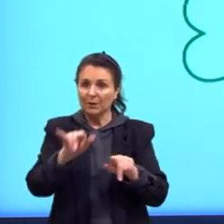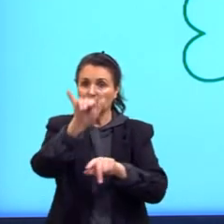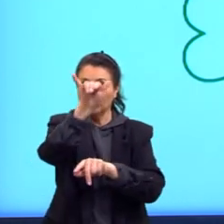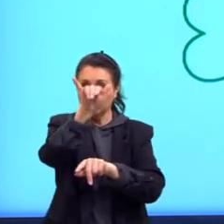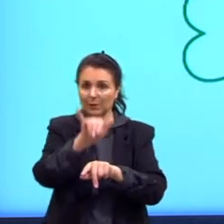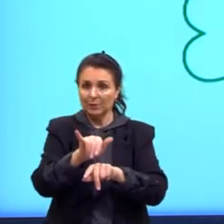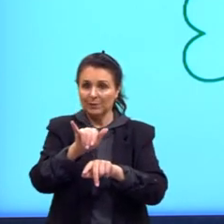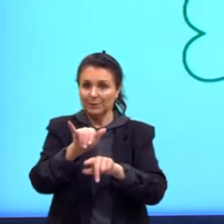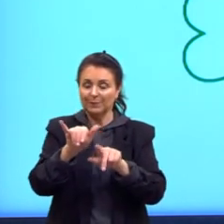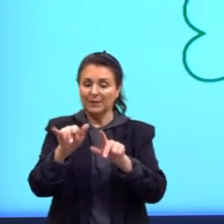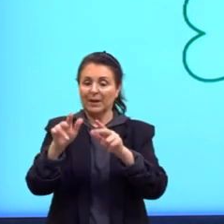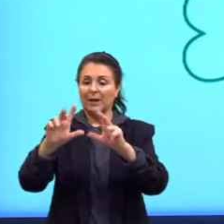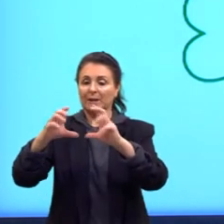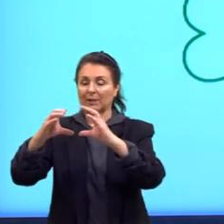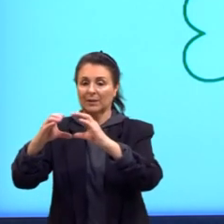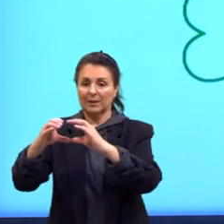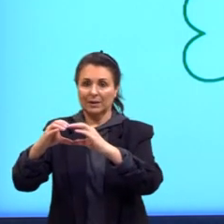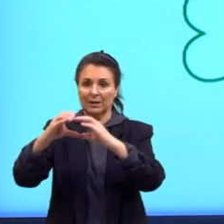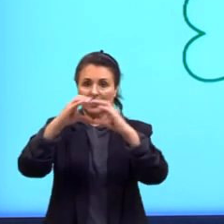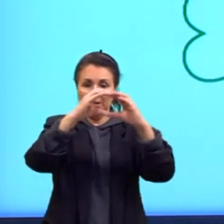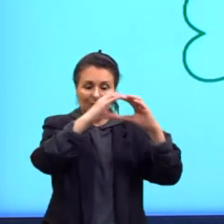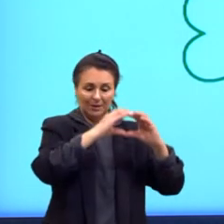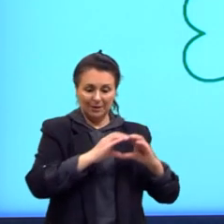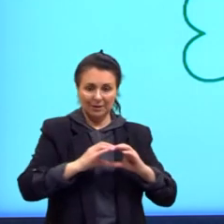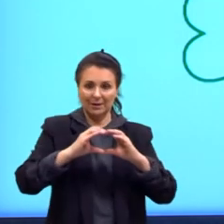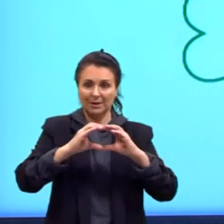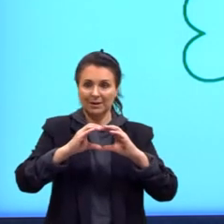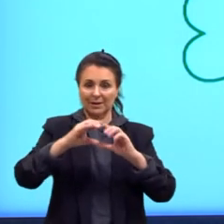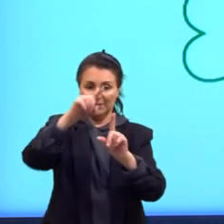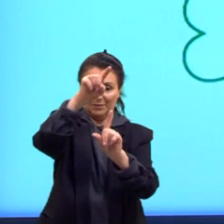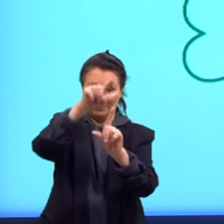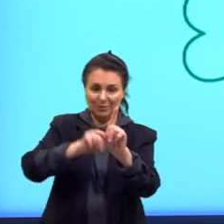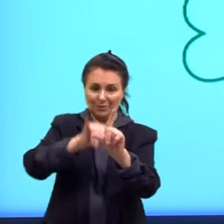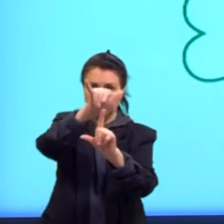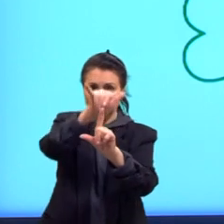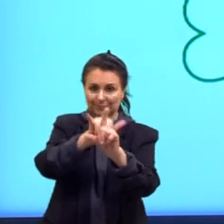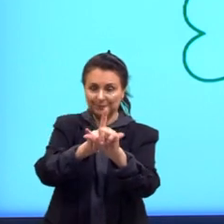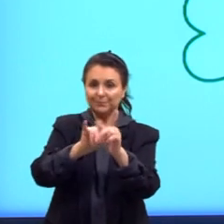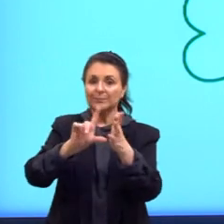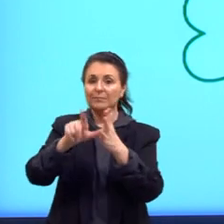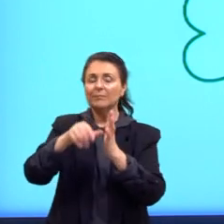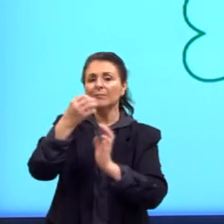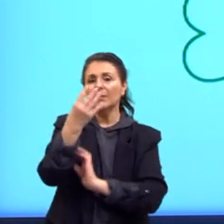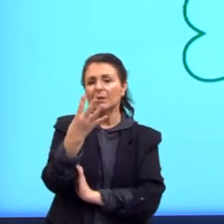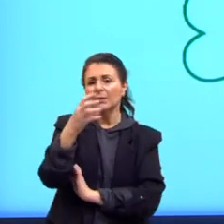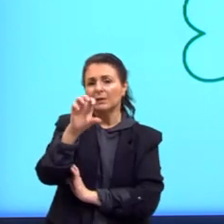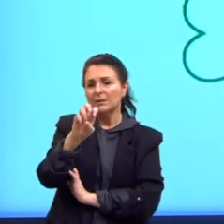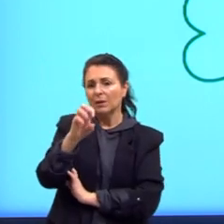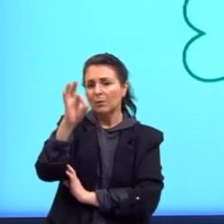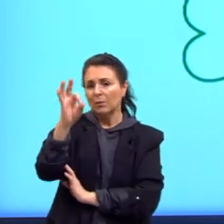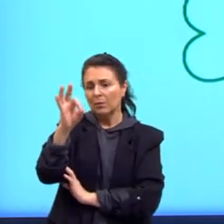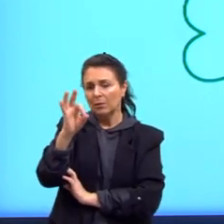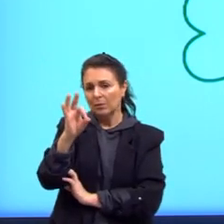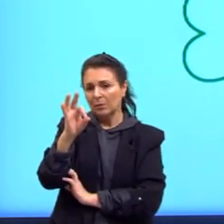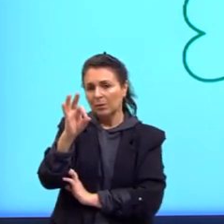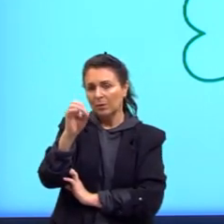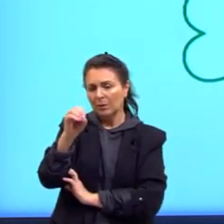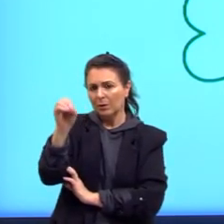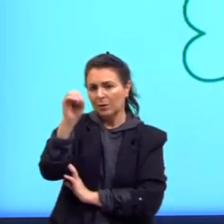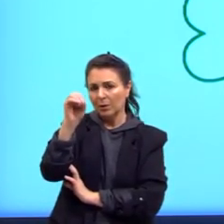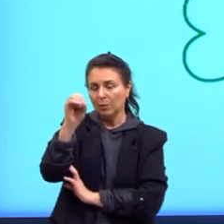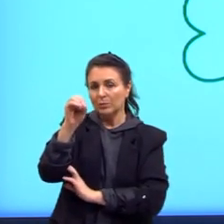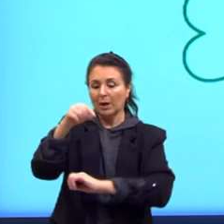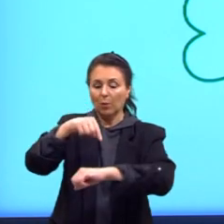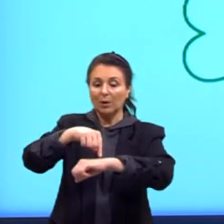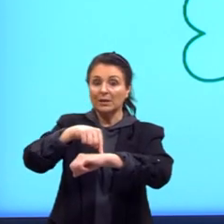Y o eixo vertical depois uma rotação de 45 graus no sentido horário